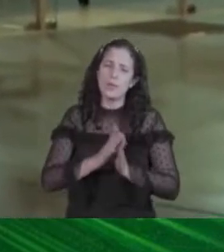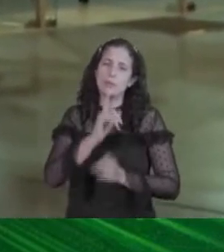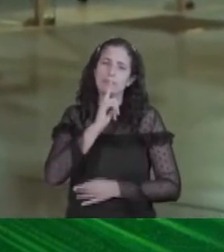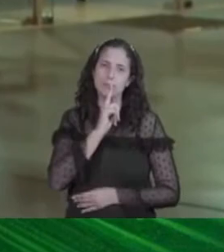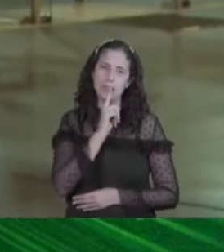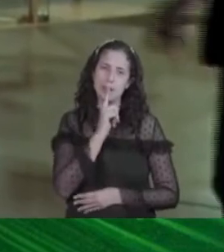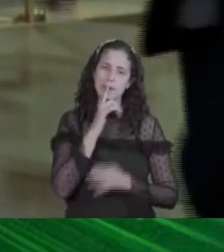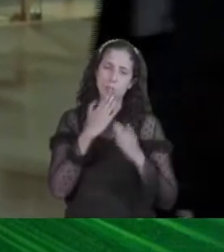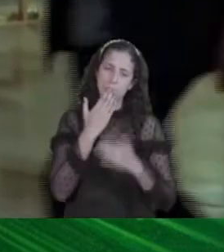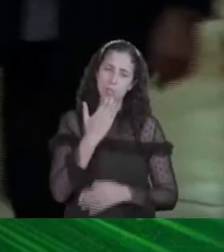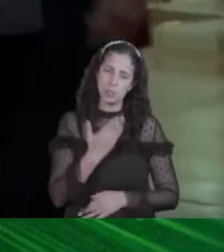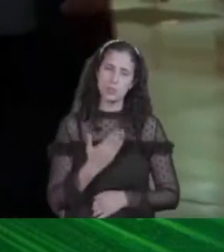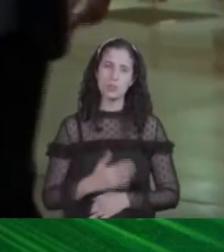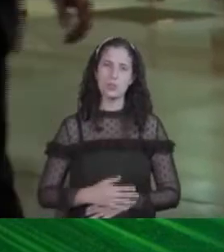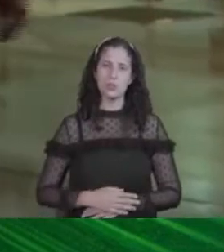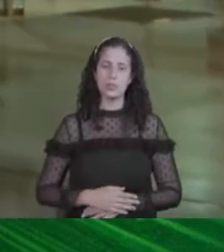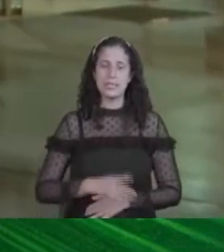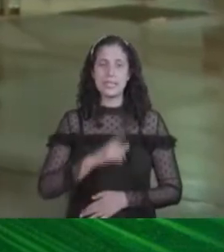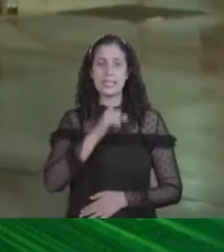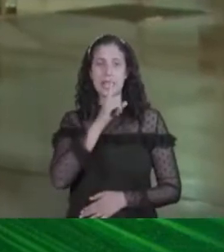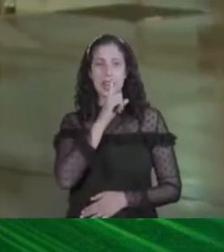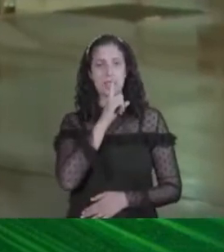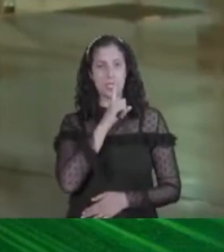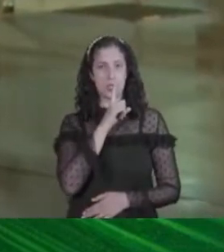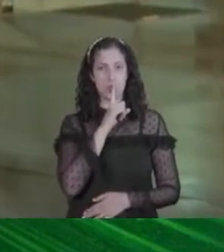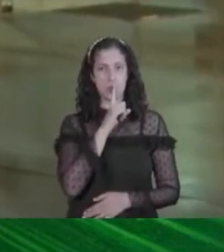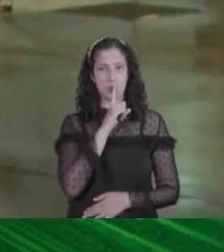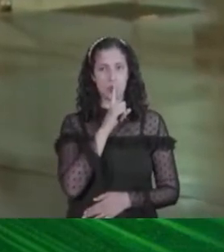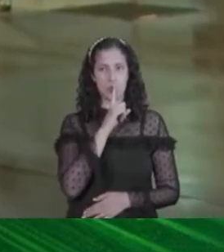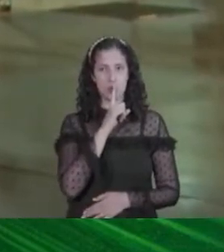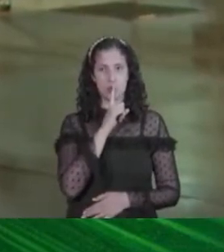eu peço que o silêncio